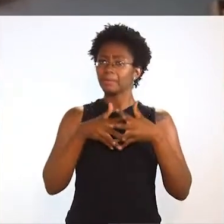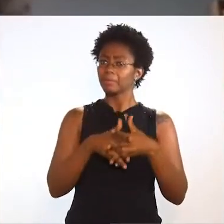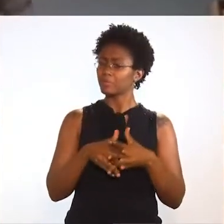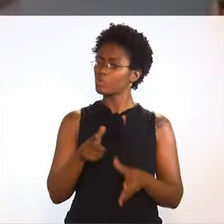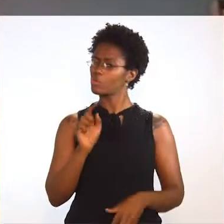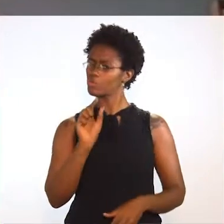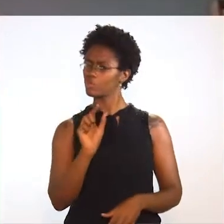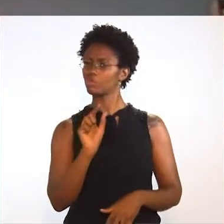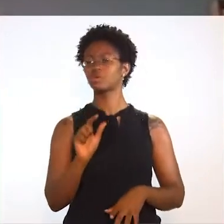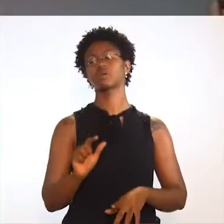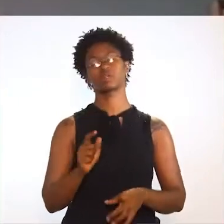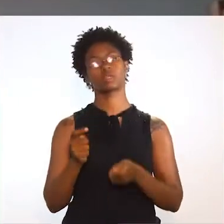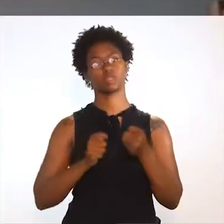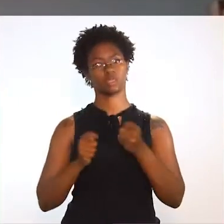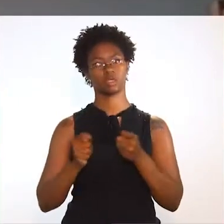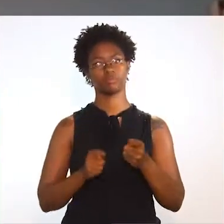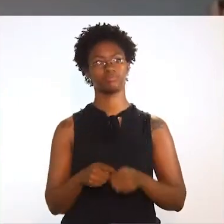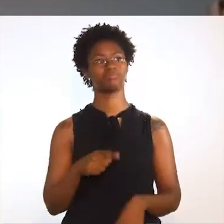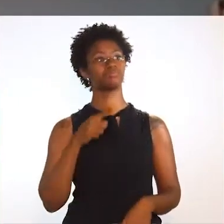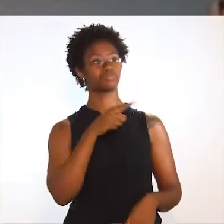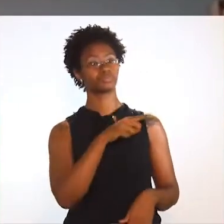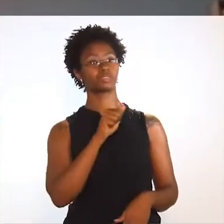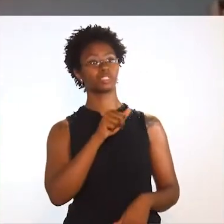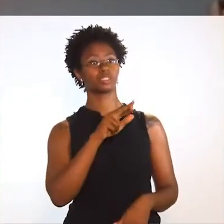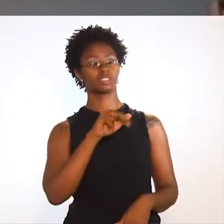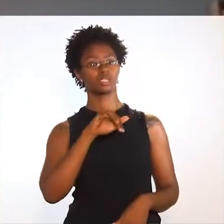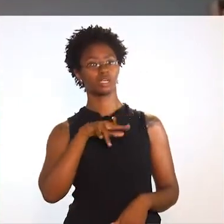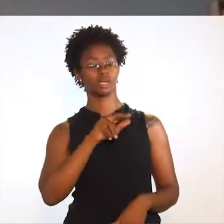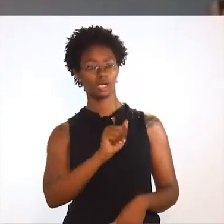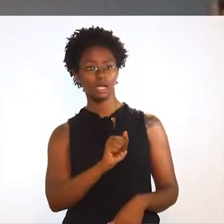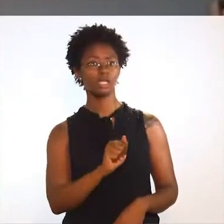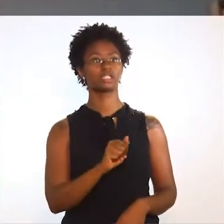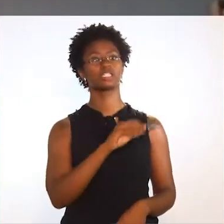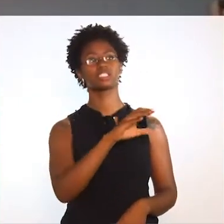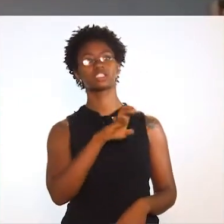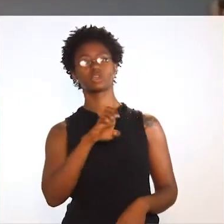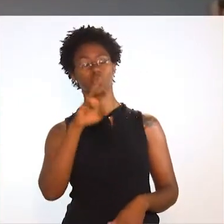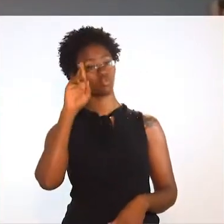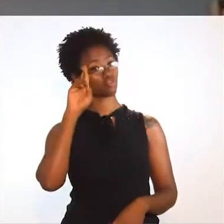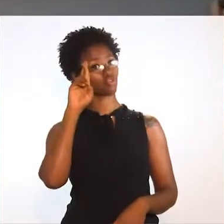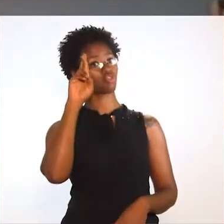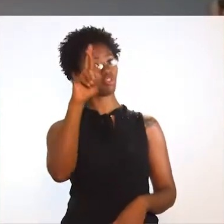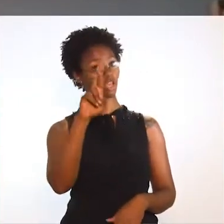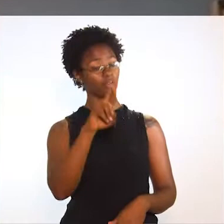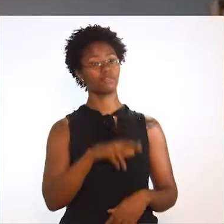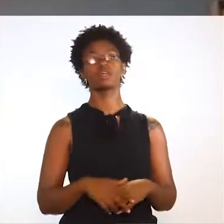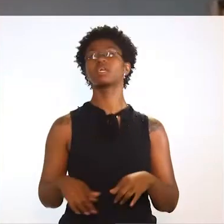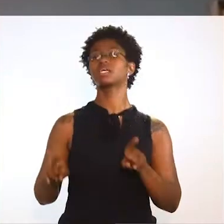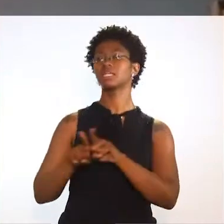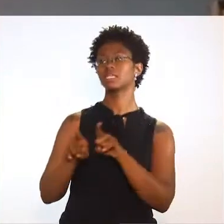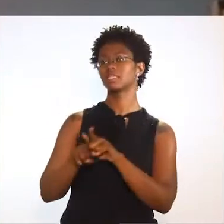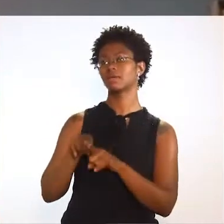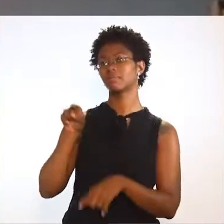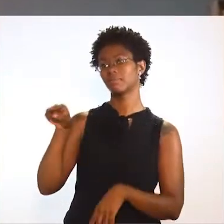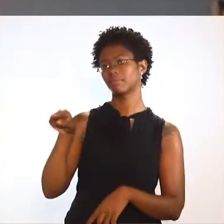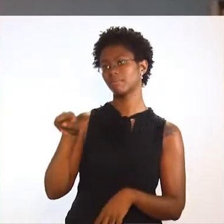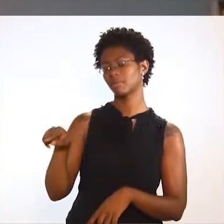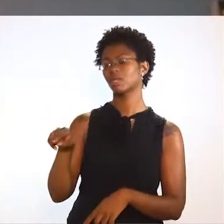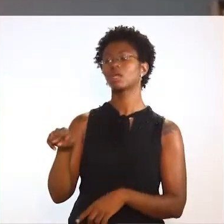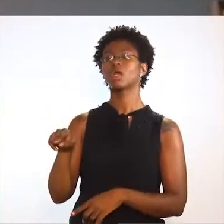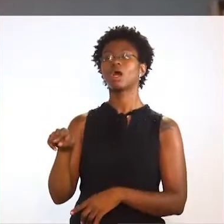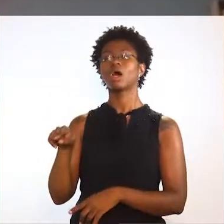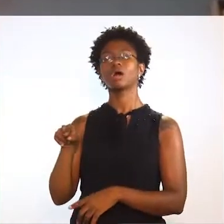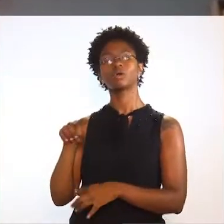A Ariane Santos, que é CEO da Badu Design, e a Ana Paula Salles, educadora popular, criadora da